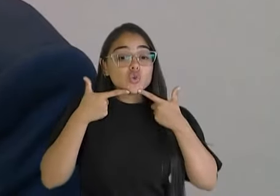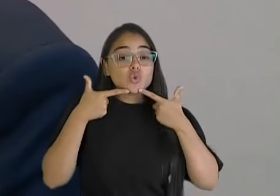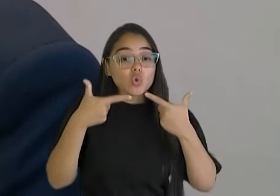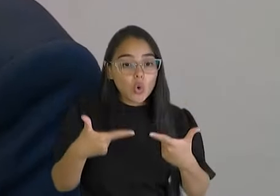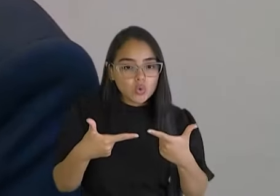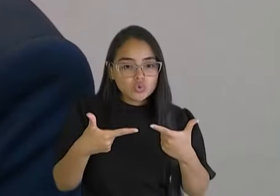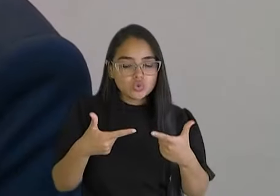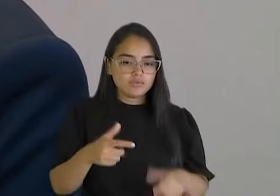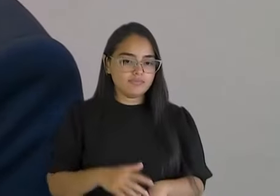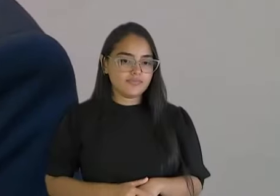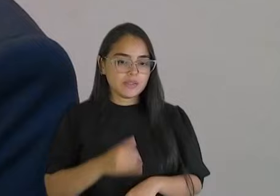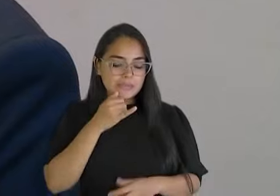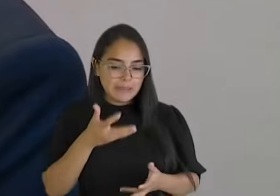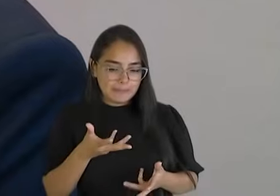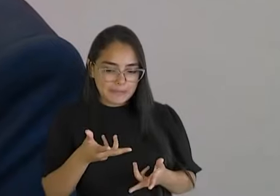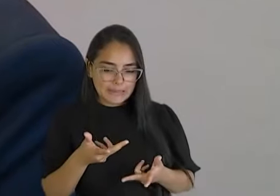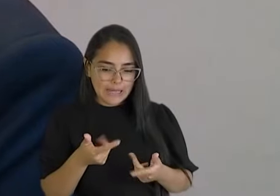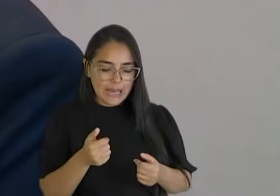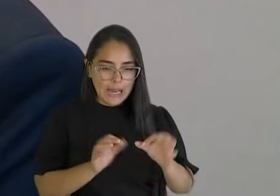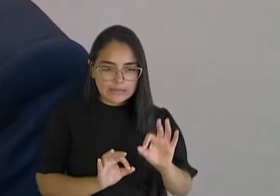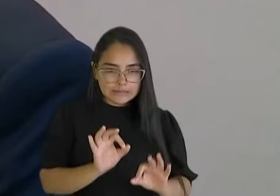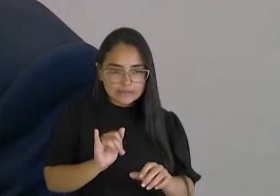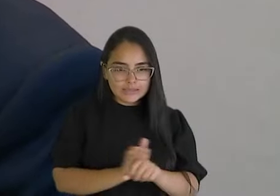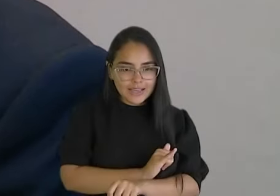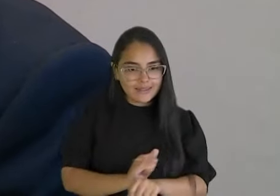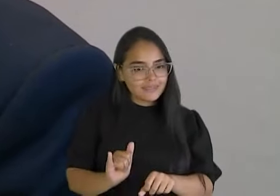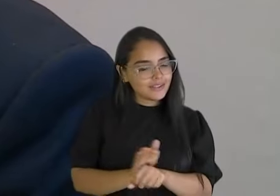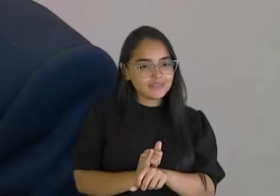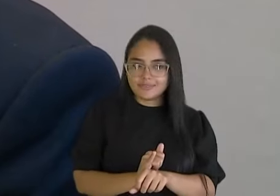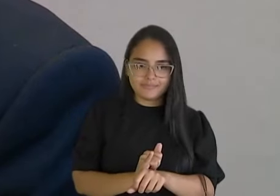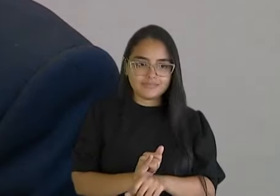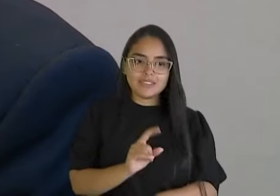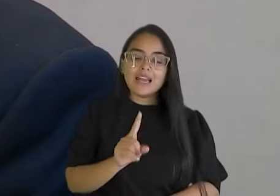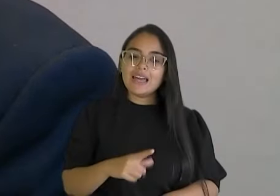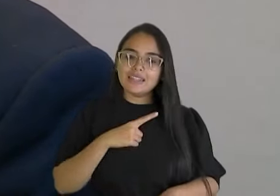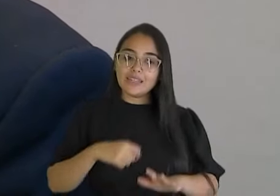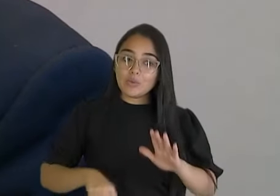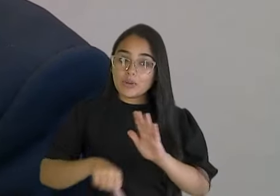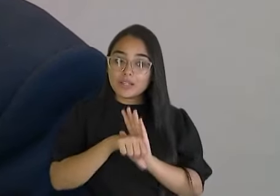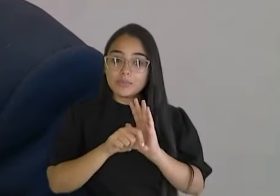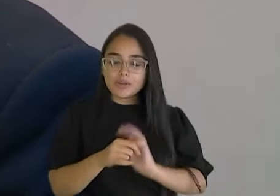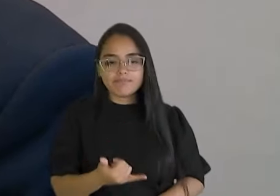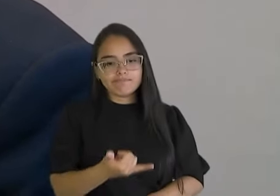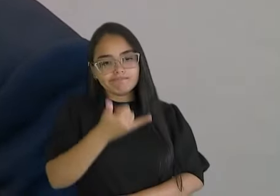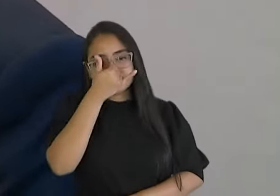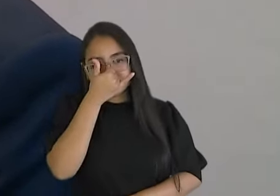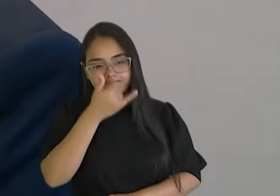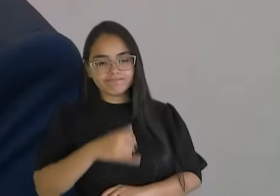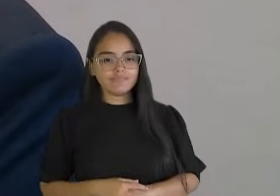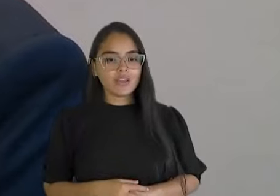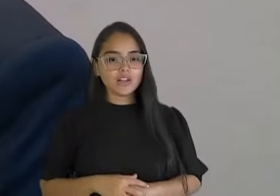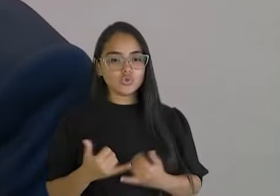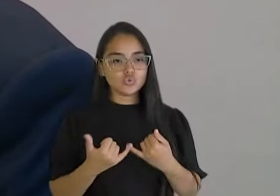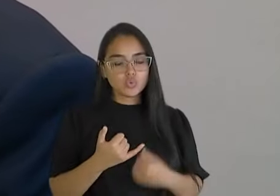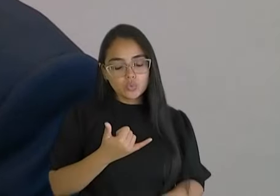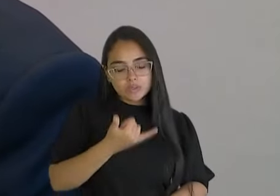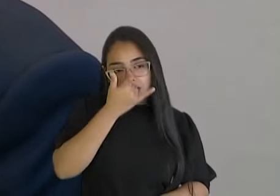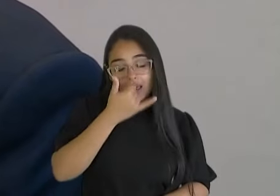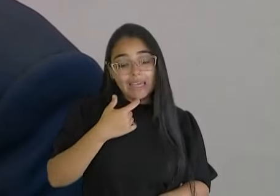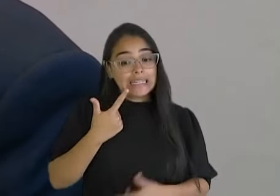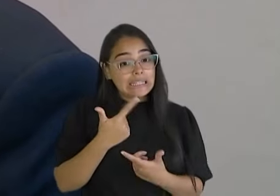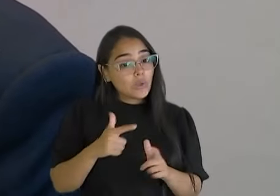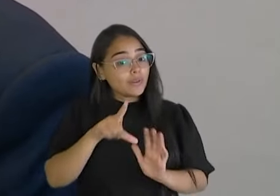do jogador, ela não é relevante, né? E isso configura um crime, um jogo de azar, né? Que não há uma